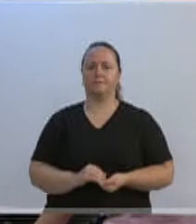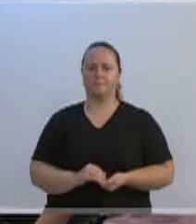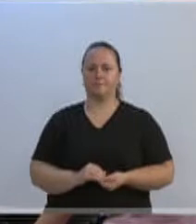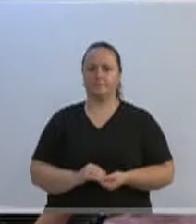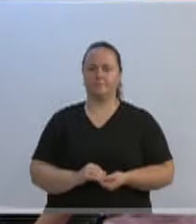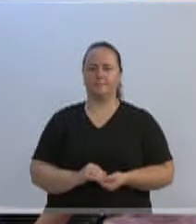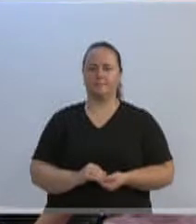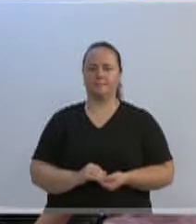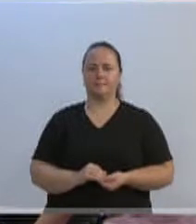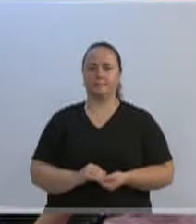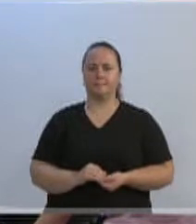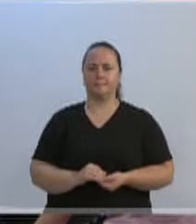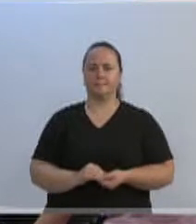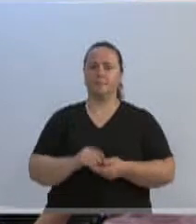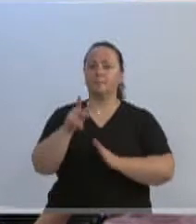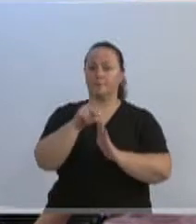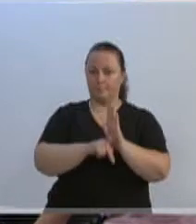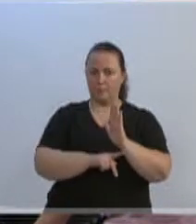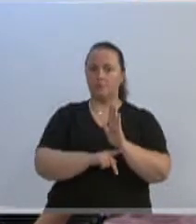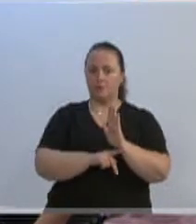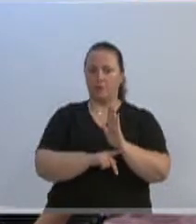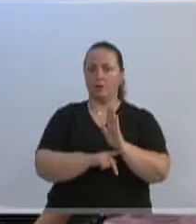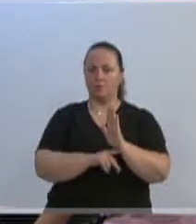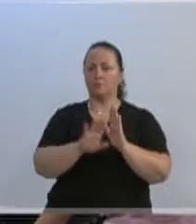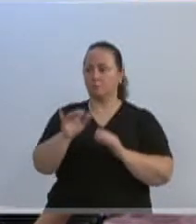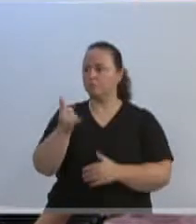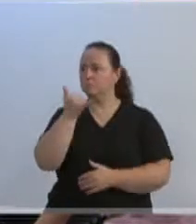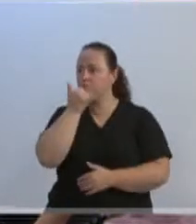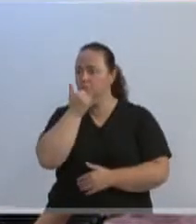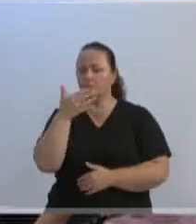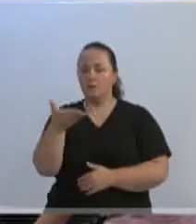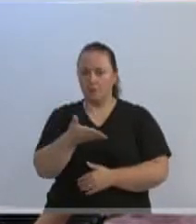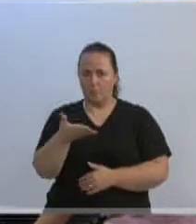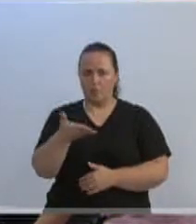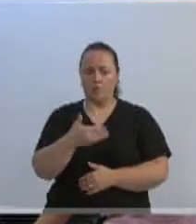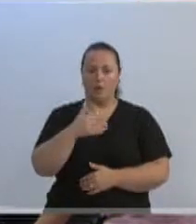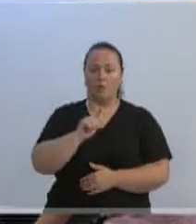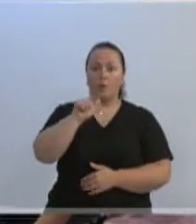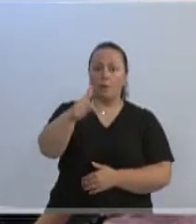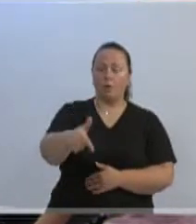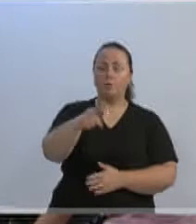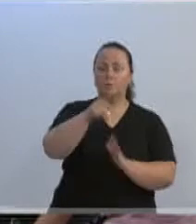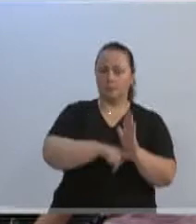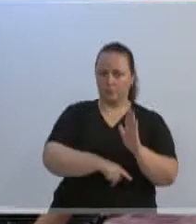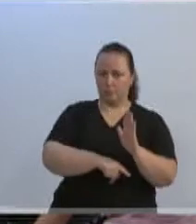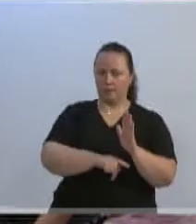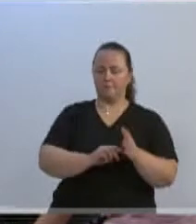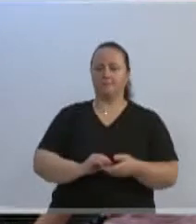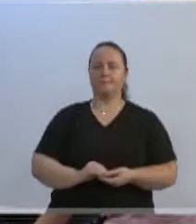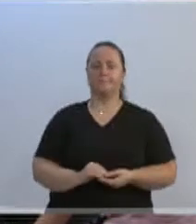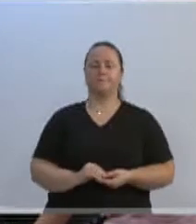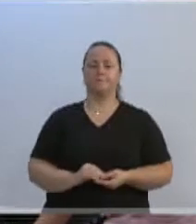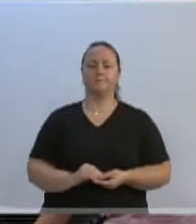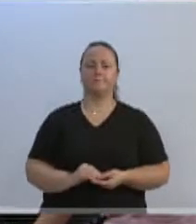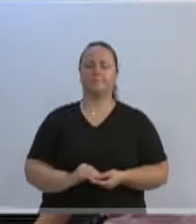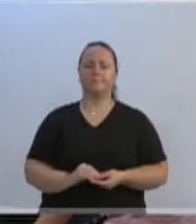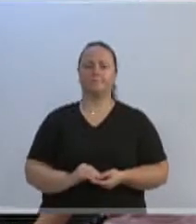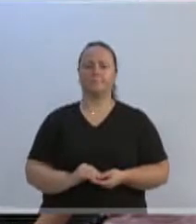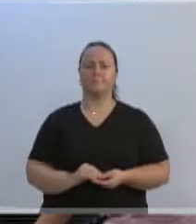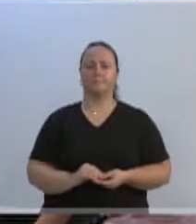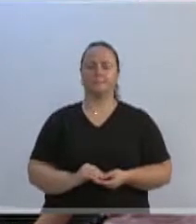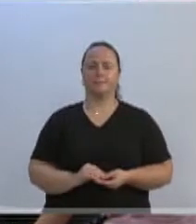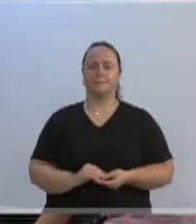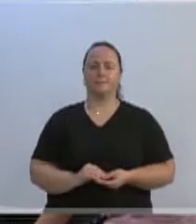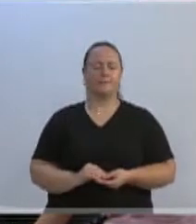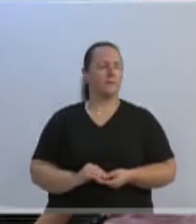é um projeto foi votado foi justificado voto agora é o outro projeto foi na verdade nós estamos agora